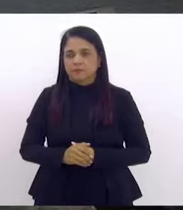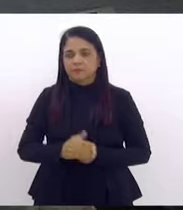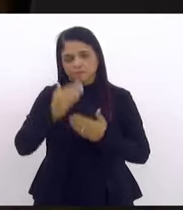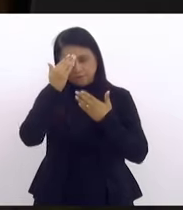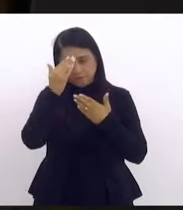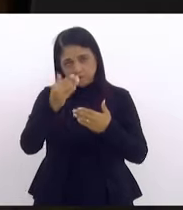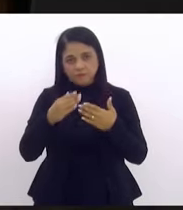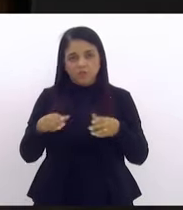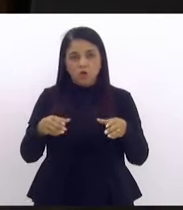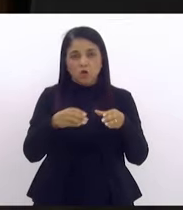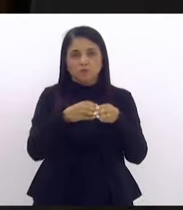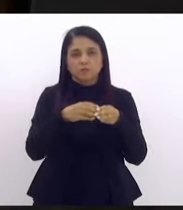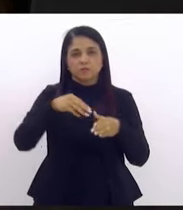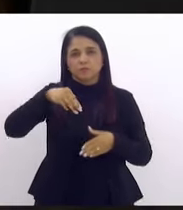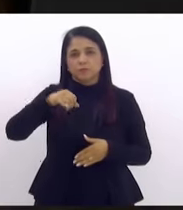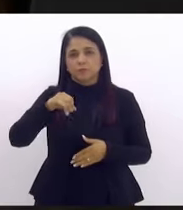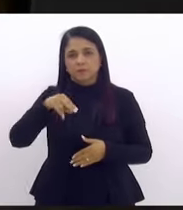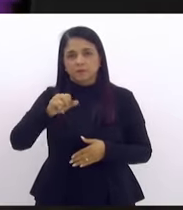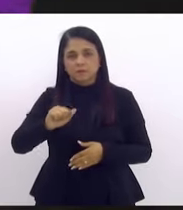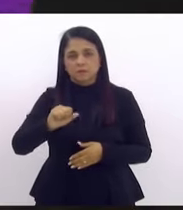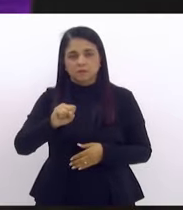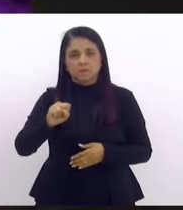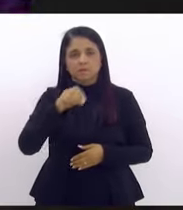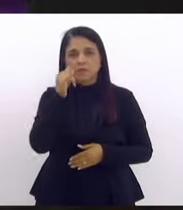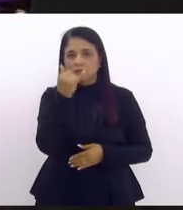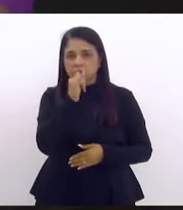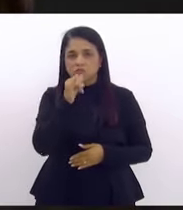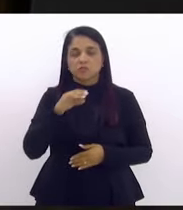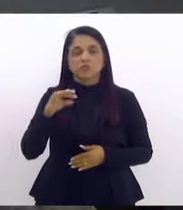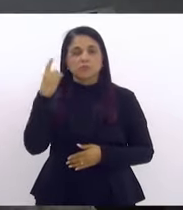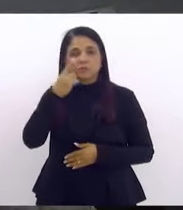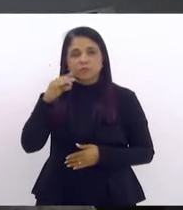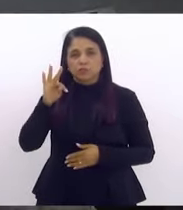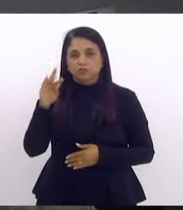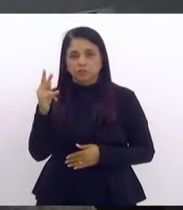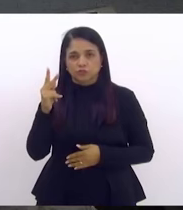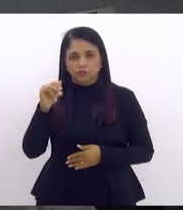Obrigado. Pela Comissão de Minas e Energia, deputado Tiago Rangel.